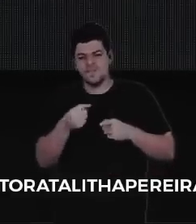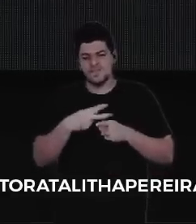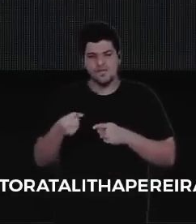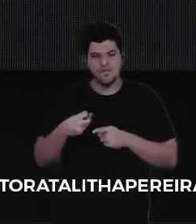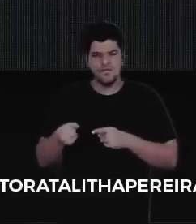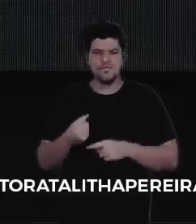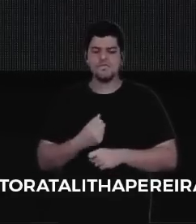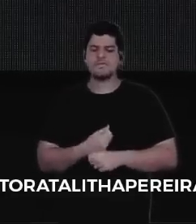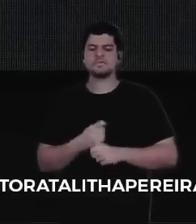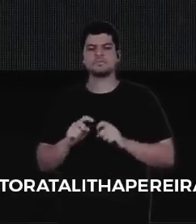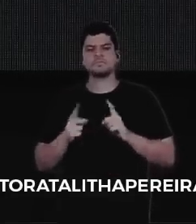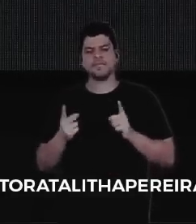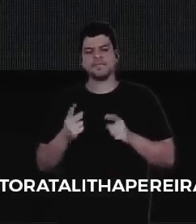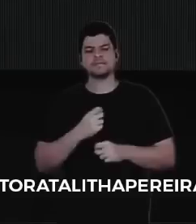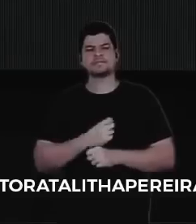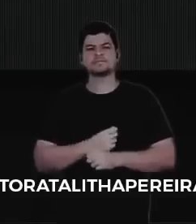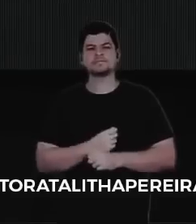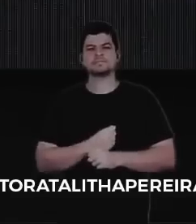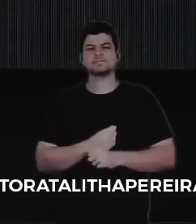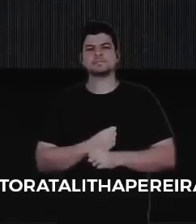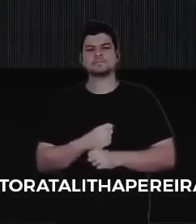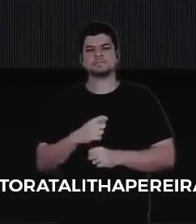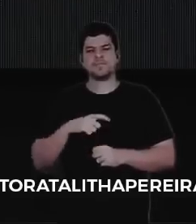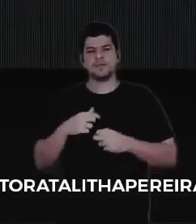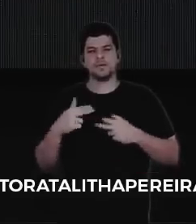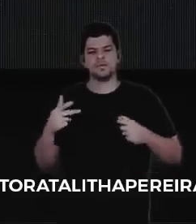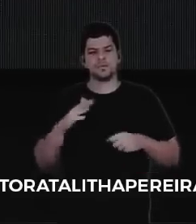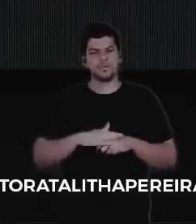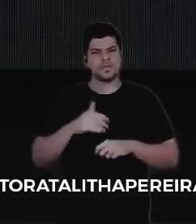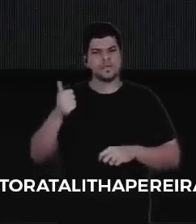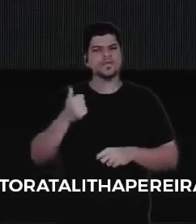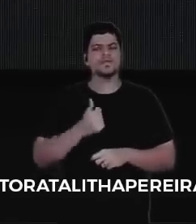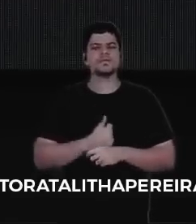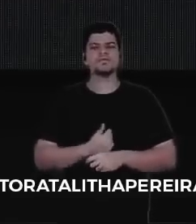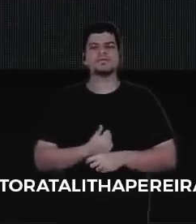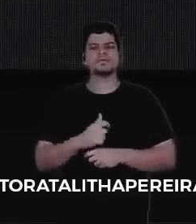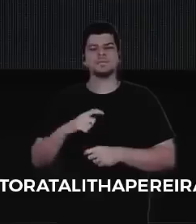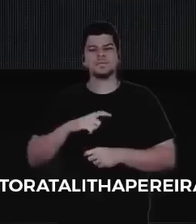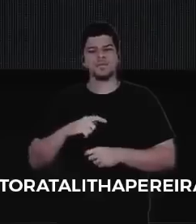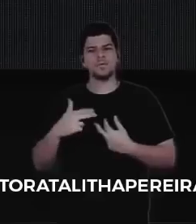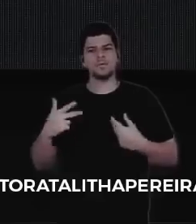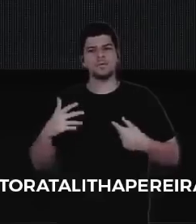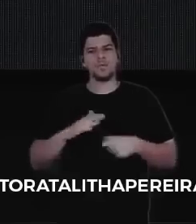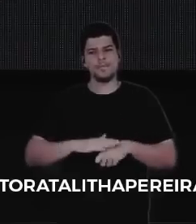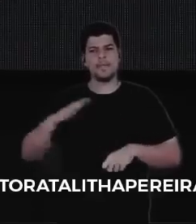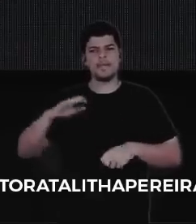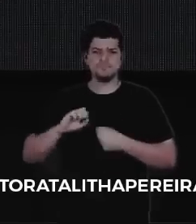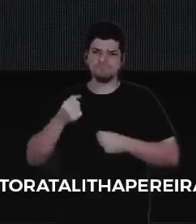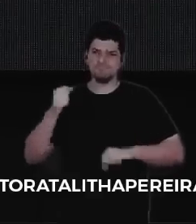mas tem algo melhor. Tem algo maior.